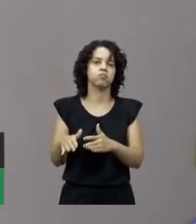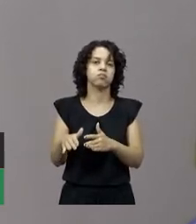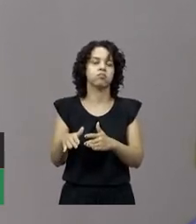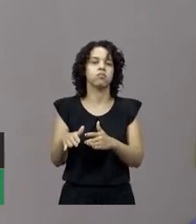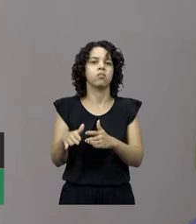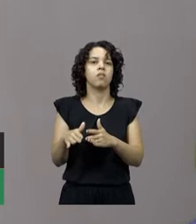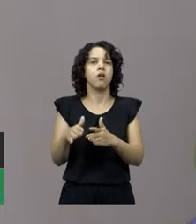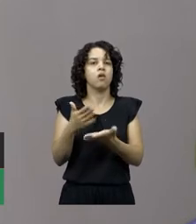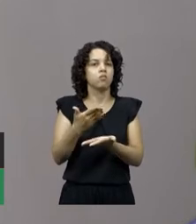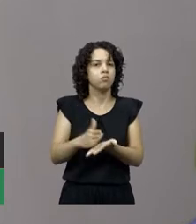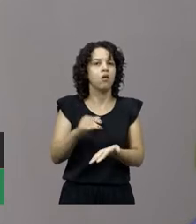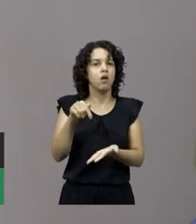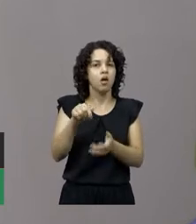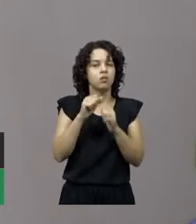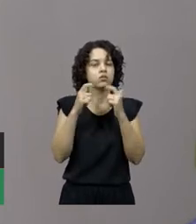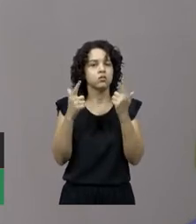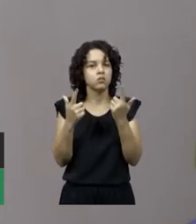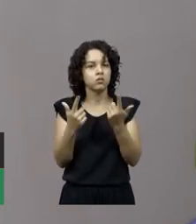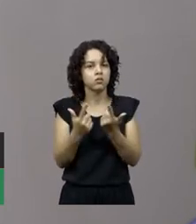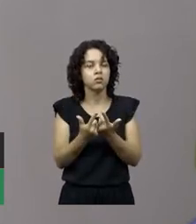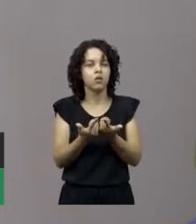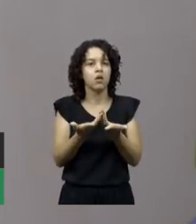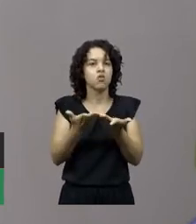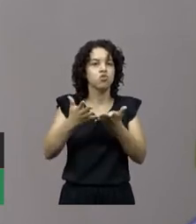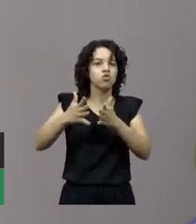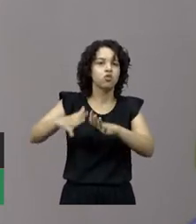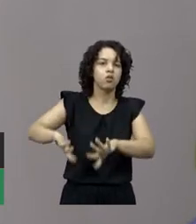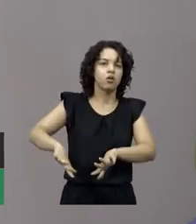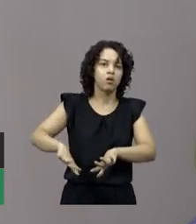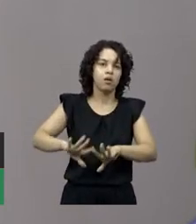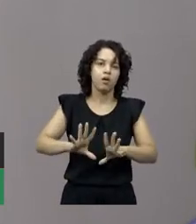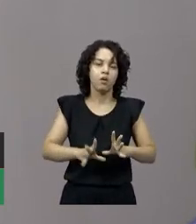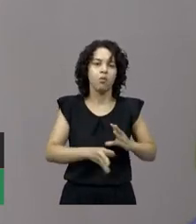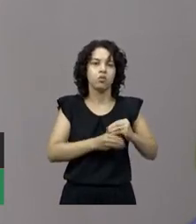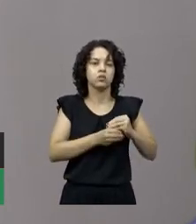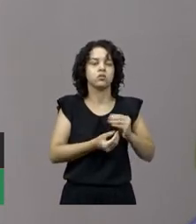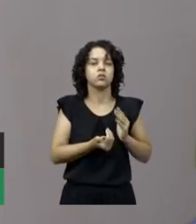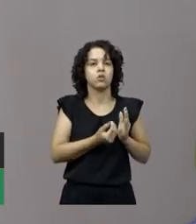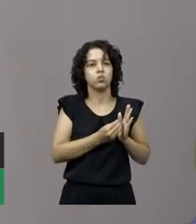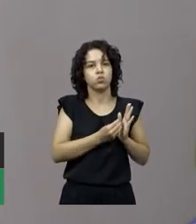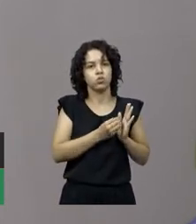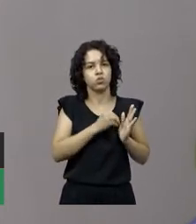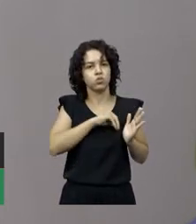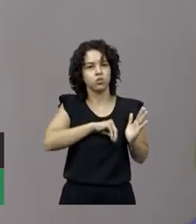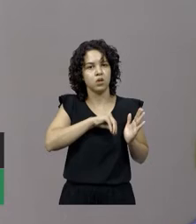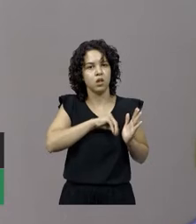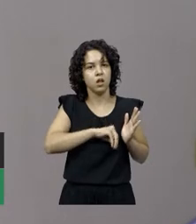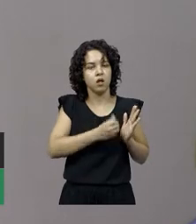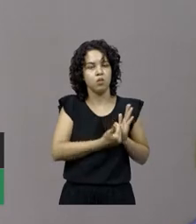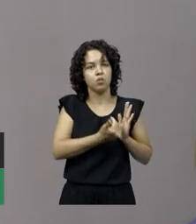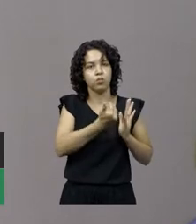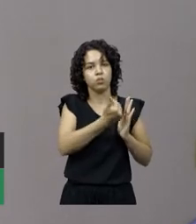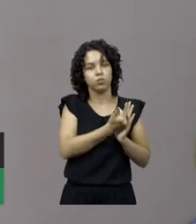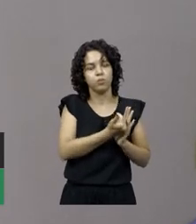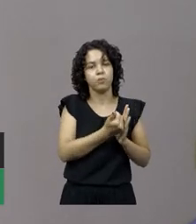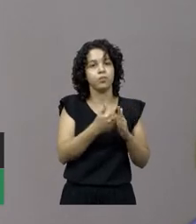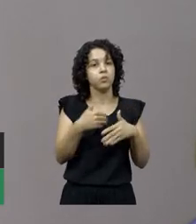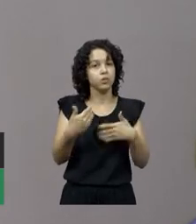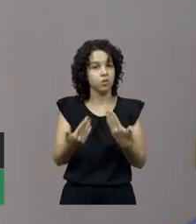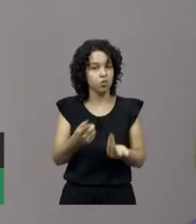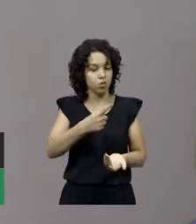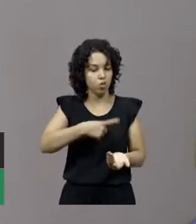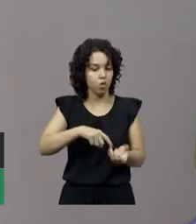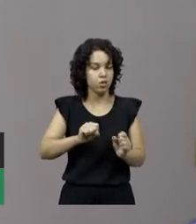Aqui na Assembleia Legislativa, quando foi rejeitada a reposição linear. Então, a nossa defesa é a defesa da